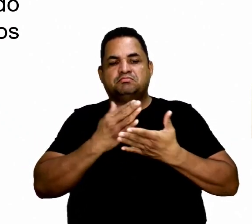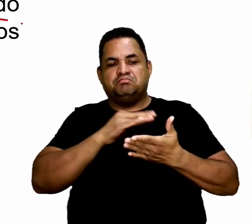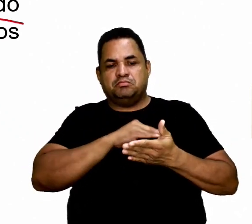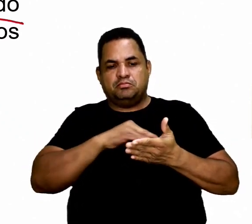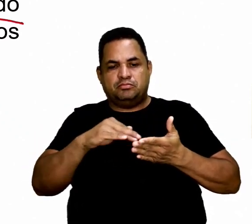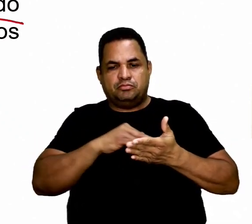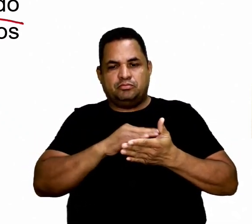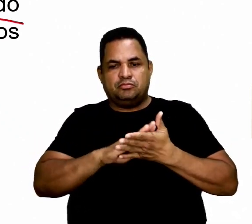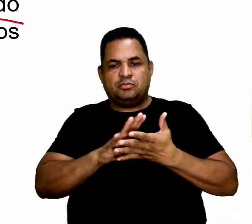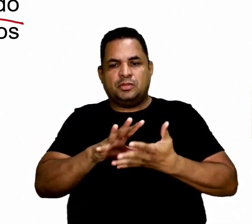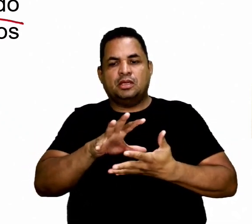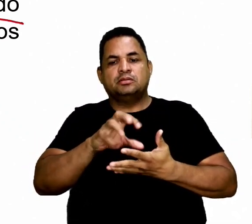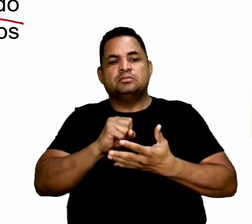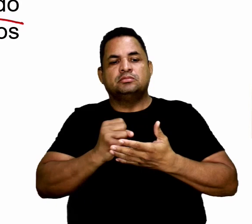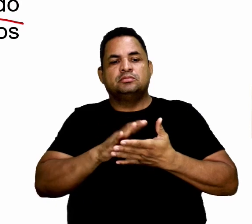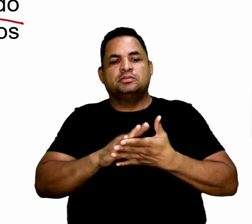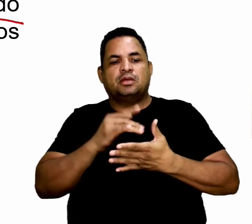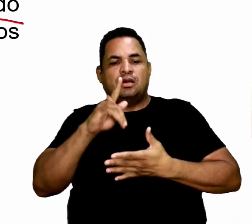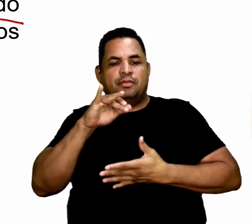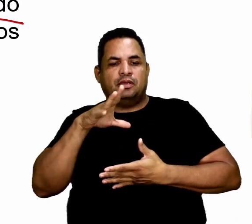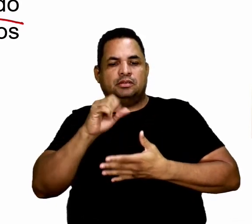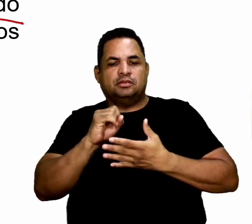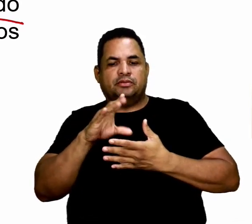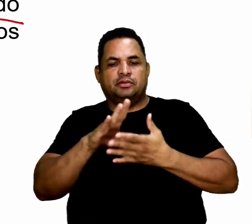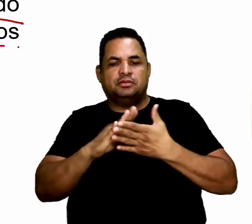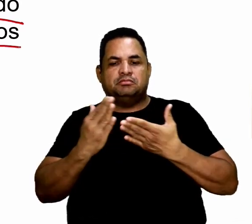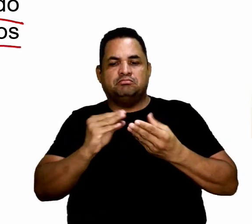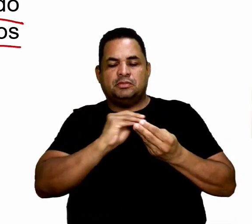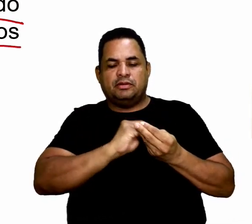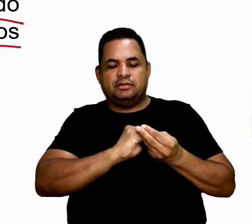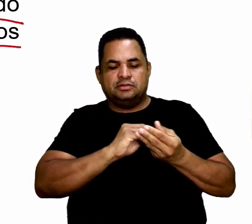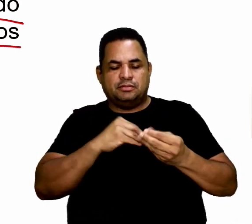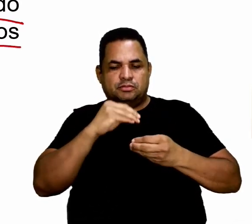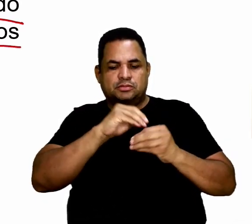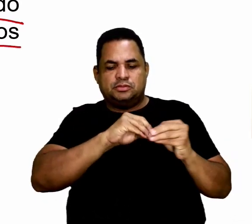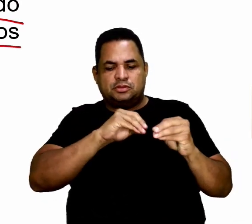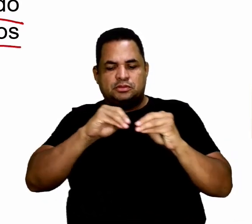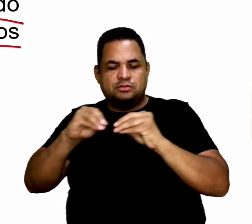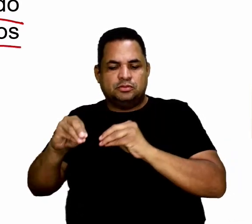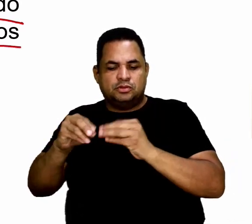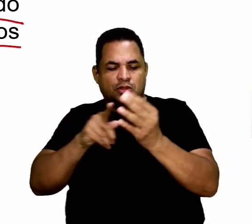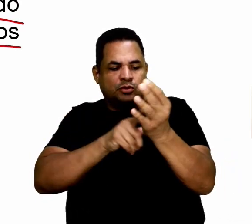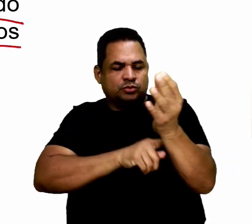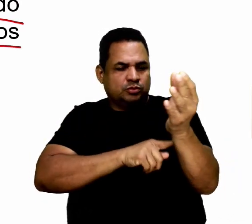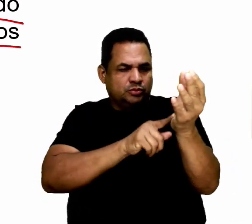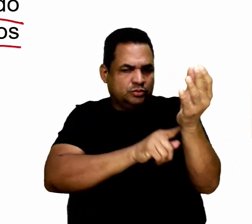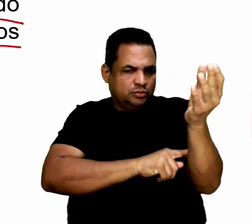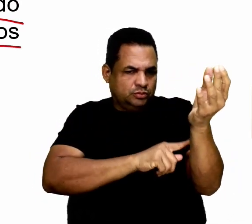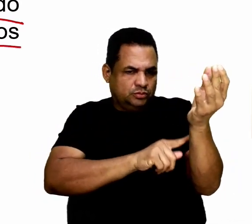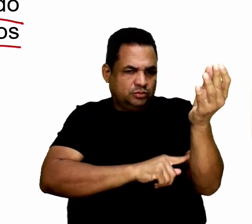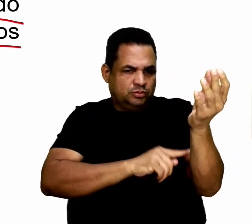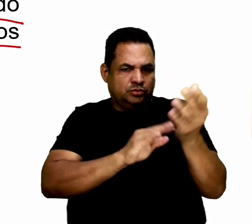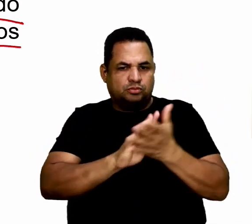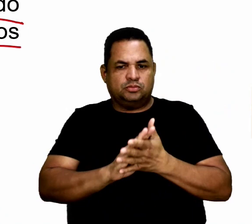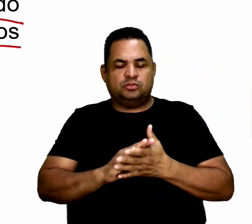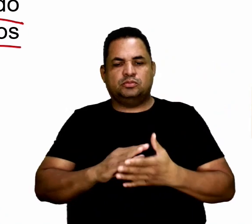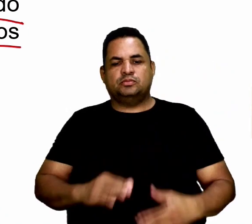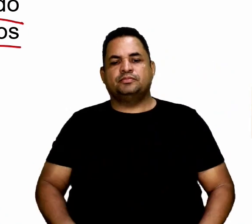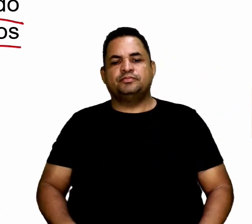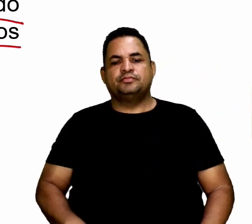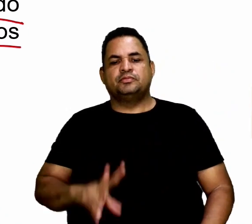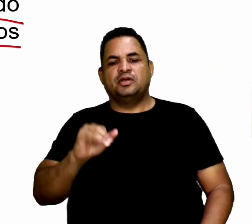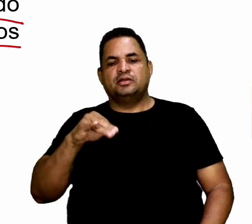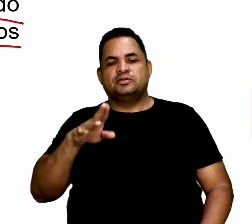é recolhido, né, pelos capilares linfáticos e são levados aos vasos de maior calibre, os